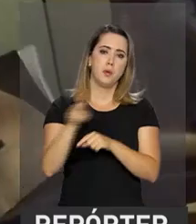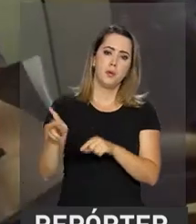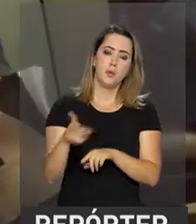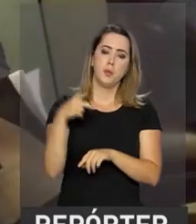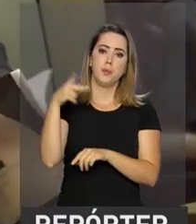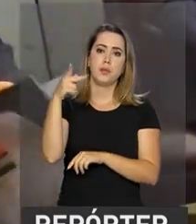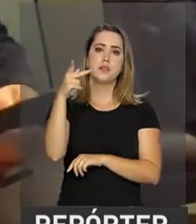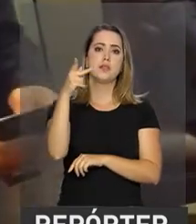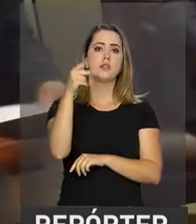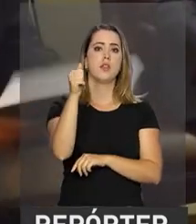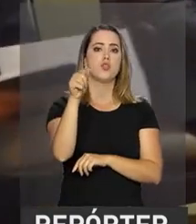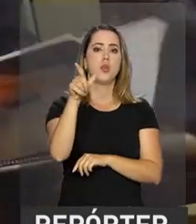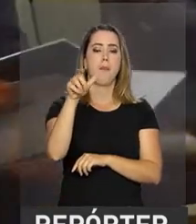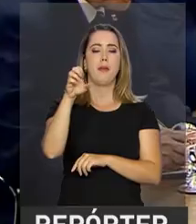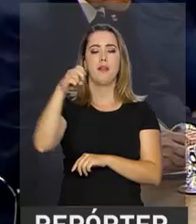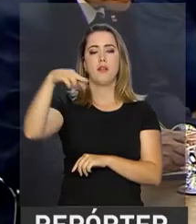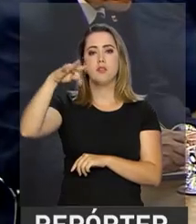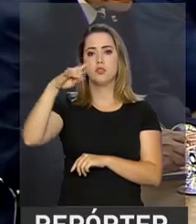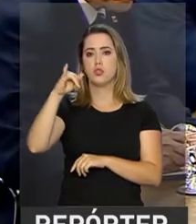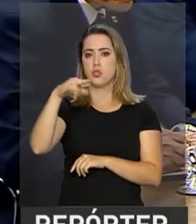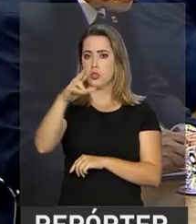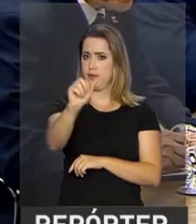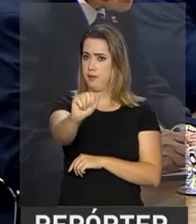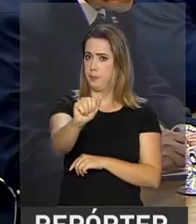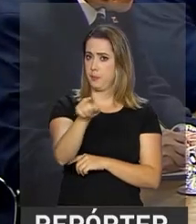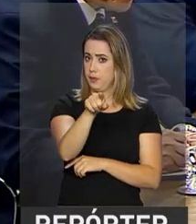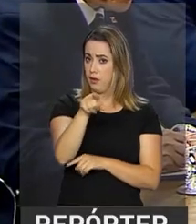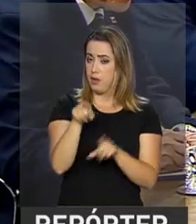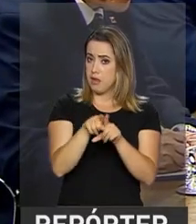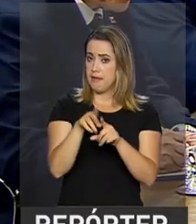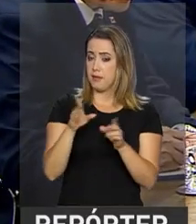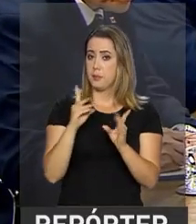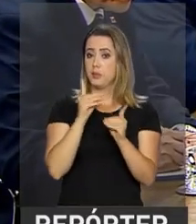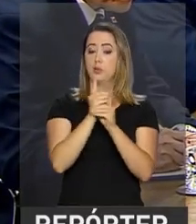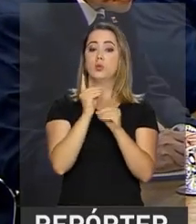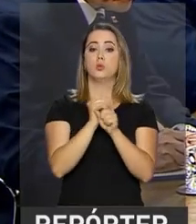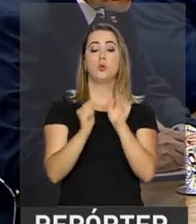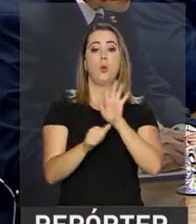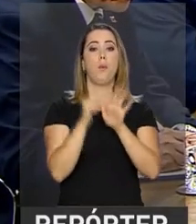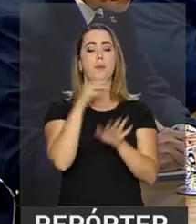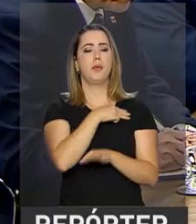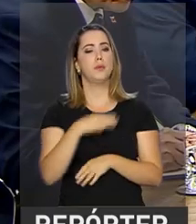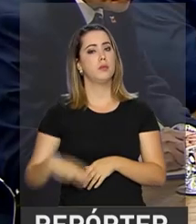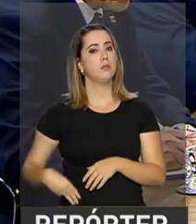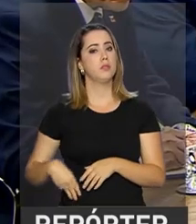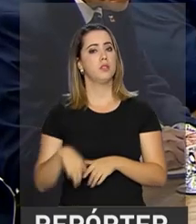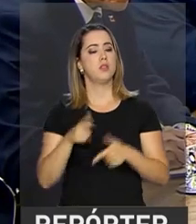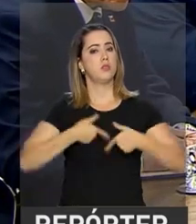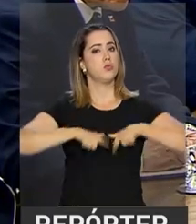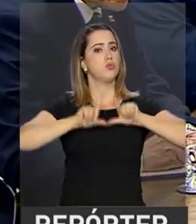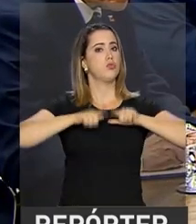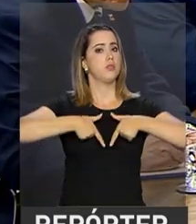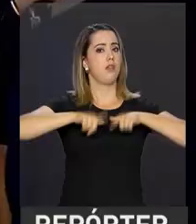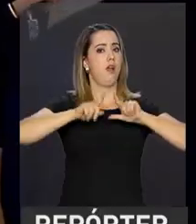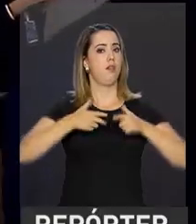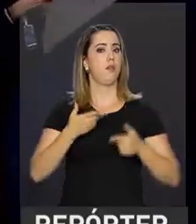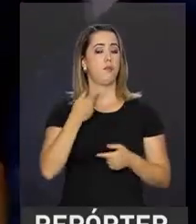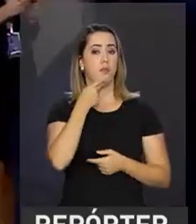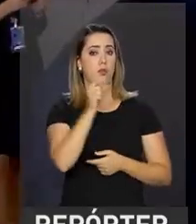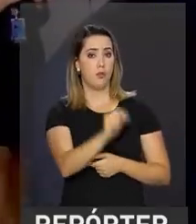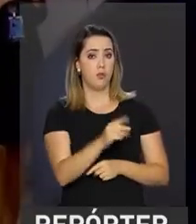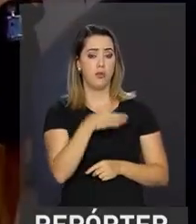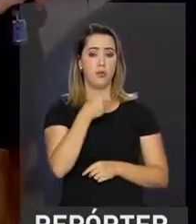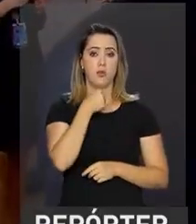Autoridade Palestina, Mahmoud Abbas. Michel Temer também se encontrou com o primeiro-ministro de Israel, Benjamin Netanyahu.